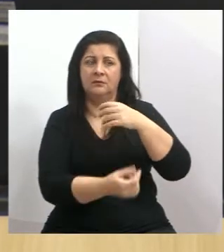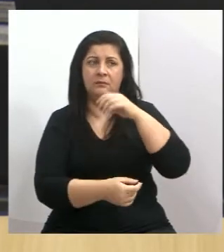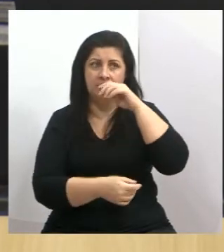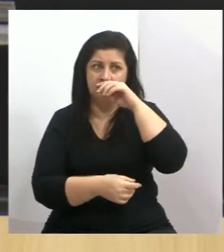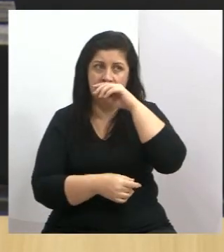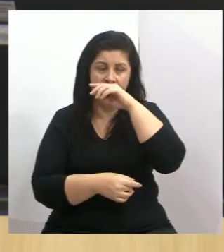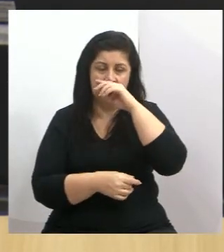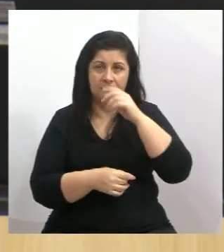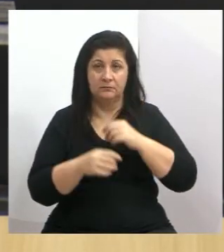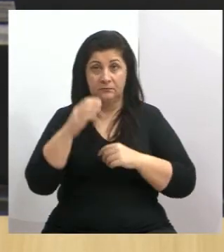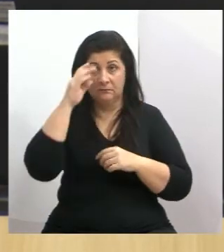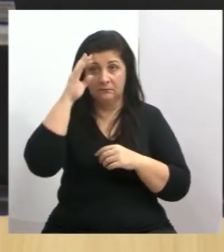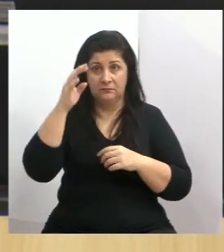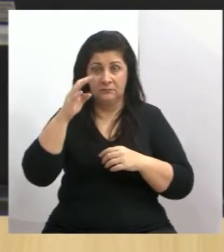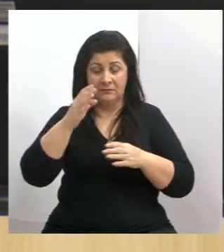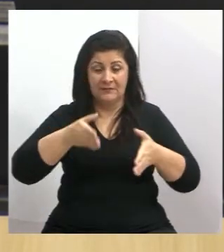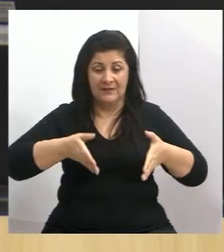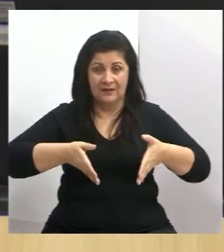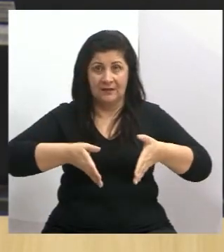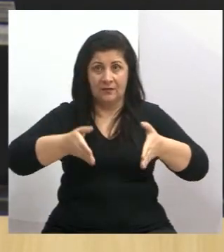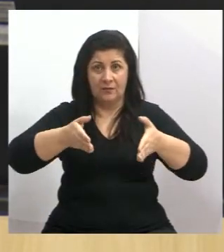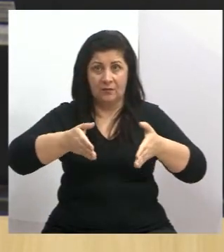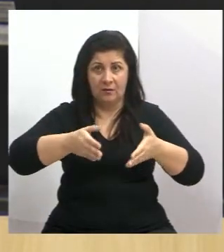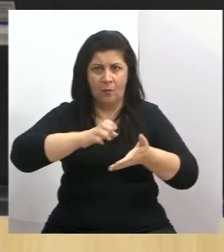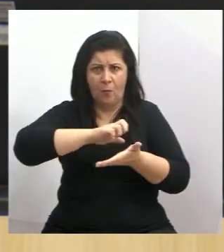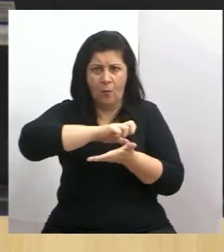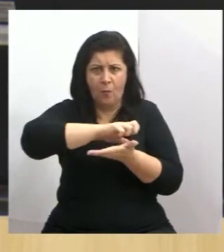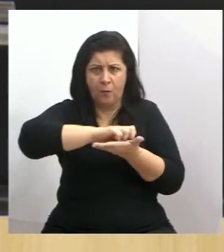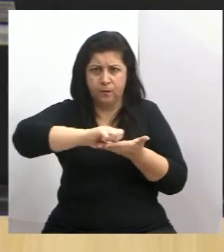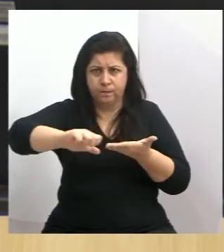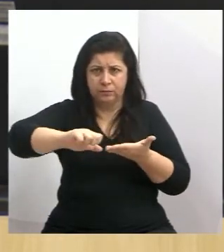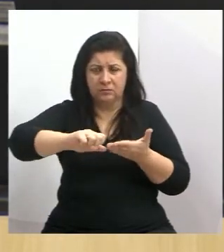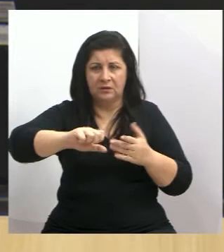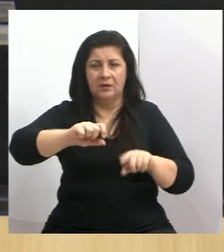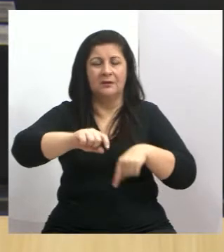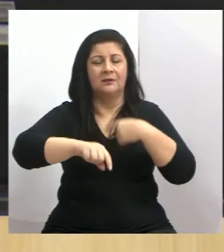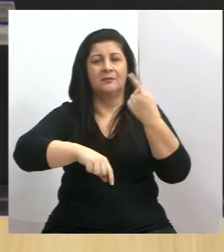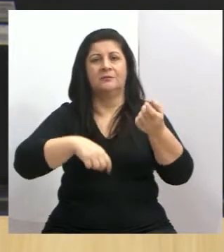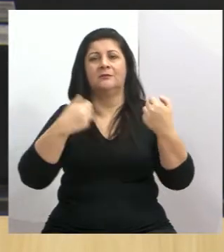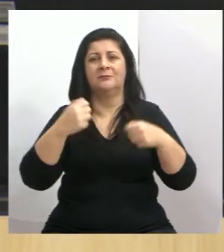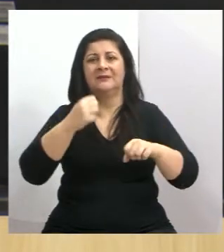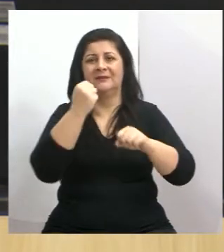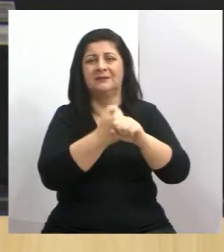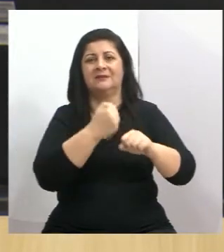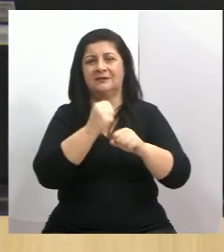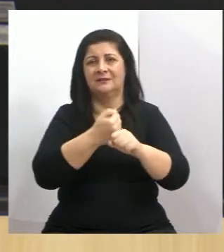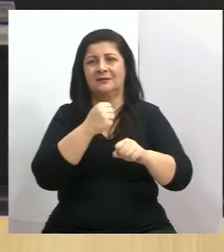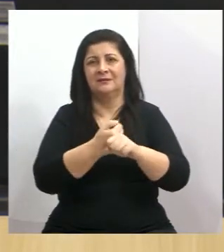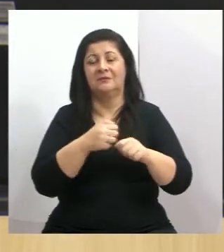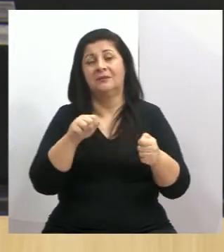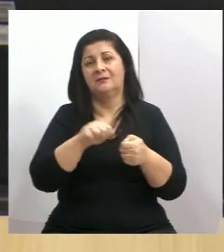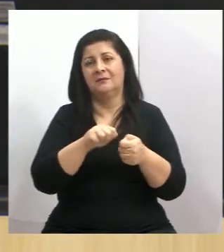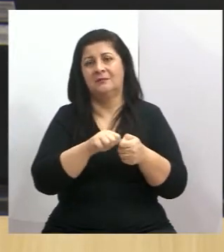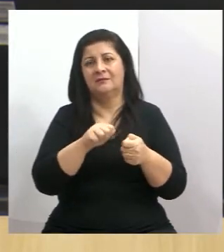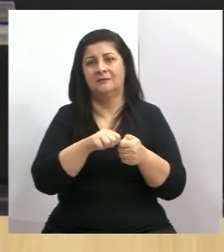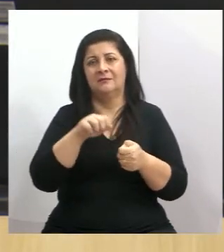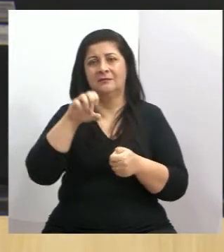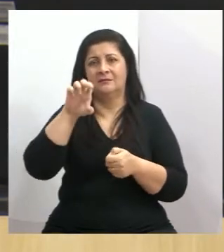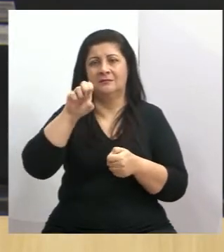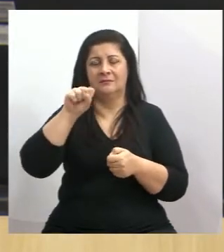imagina você asfaltar uma rua depois tem que quebrar tudo para fazer assim futuras